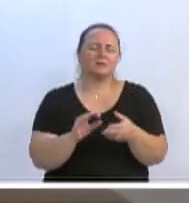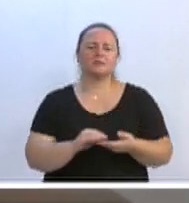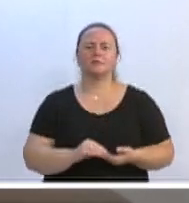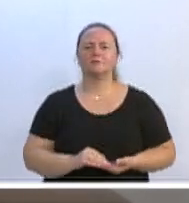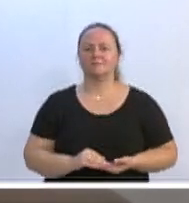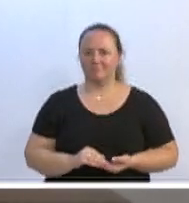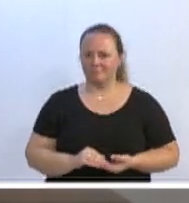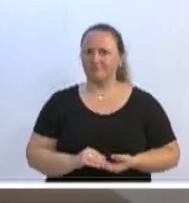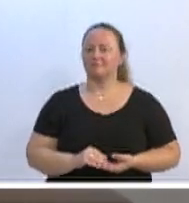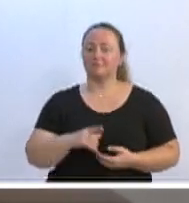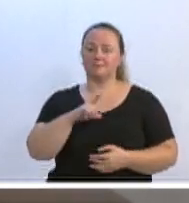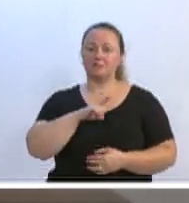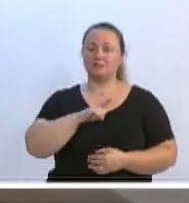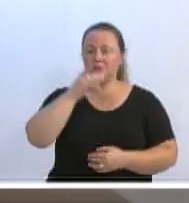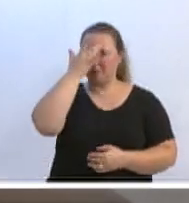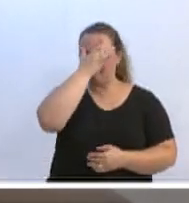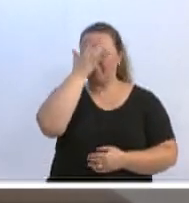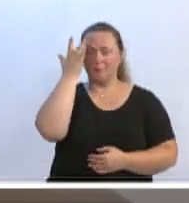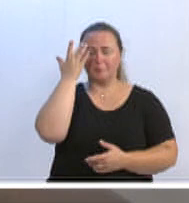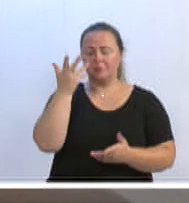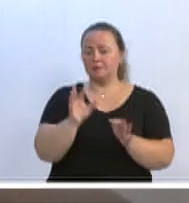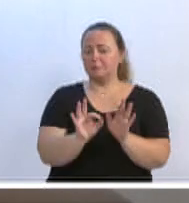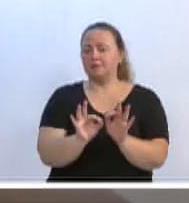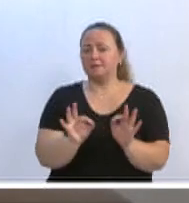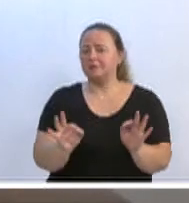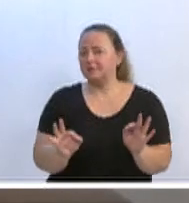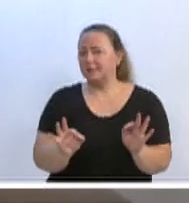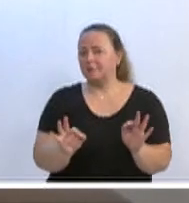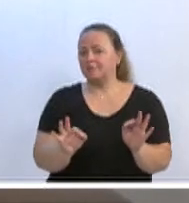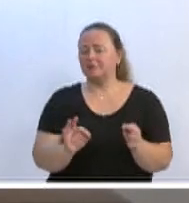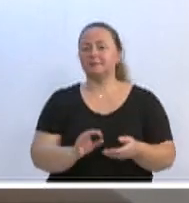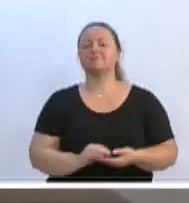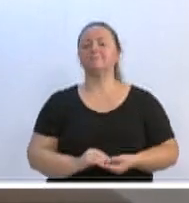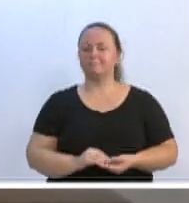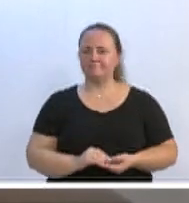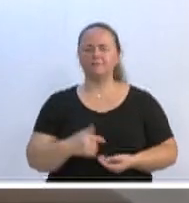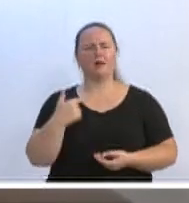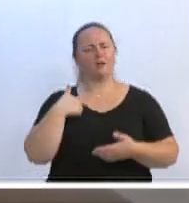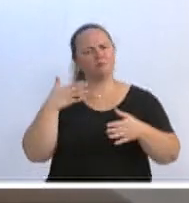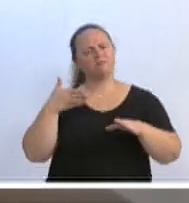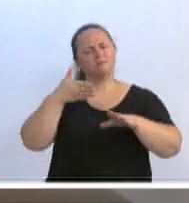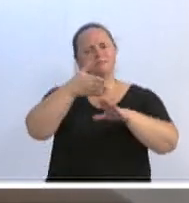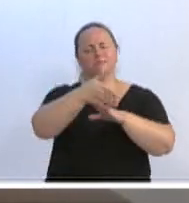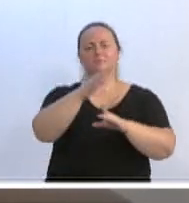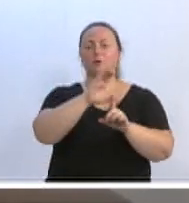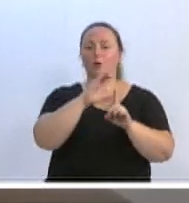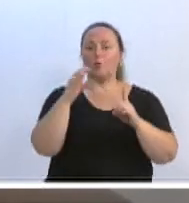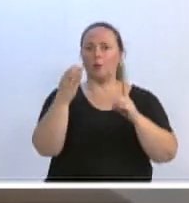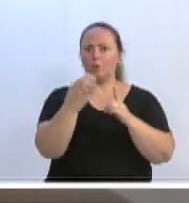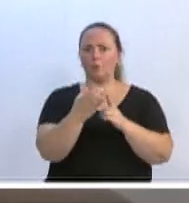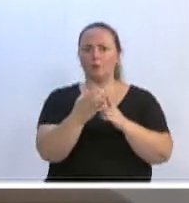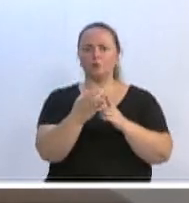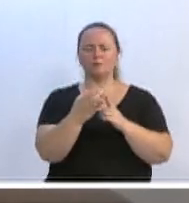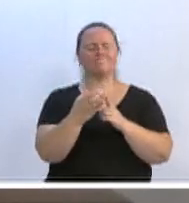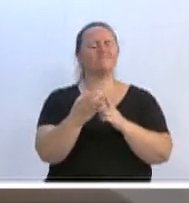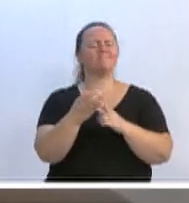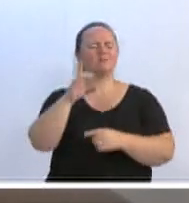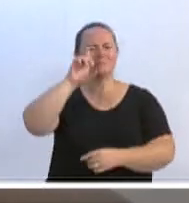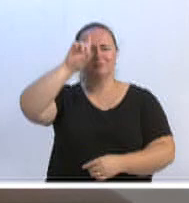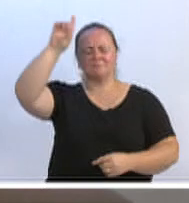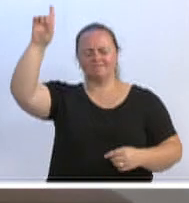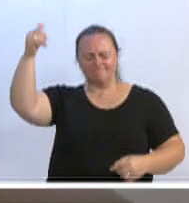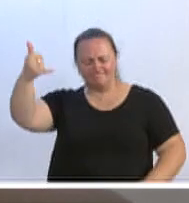por irmãos simples. E eu participei daquele culto ali, e Deus falou comigo de uma